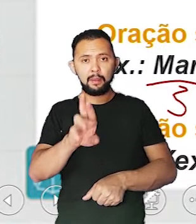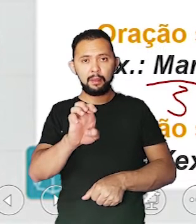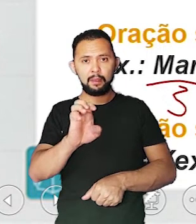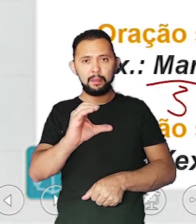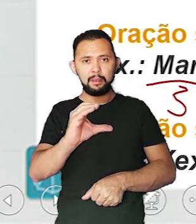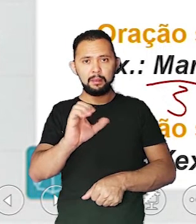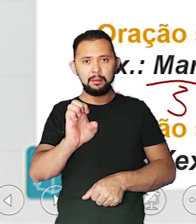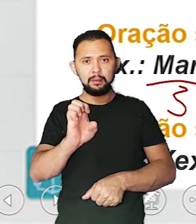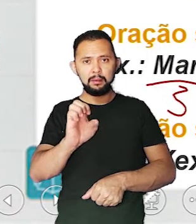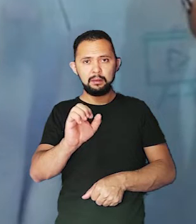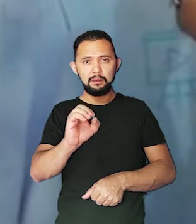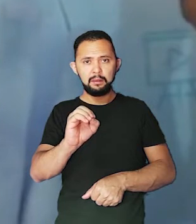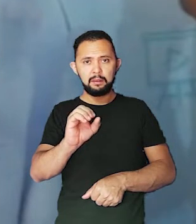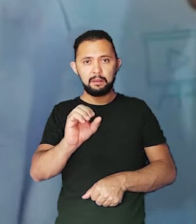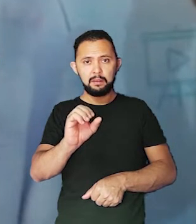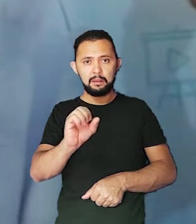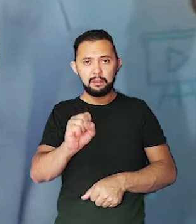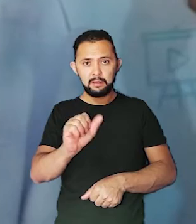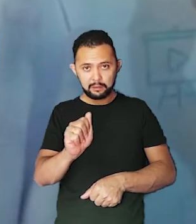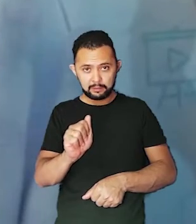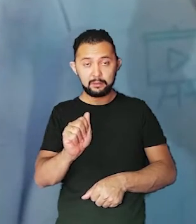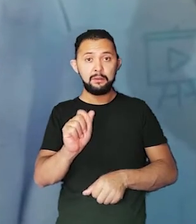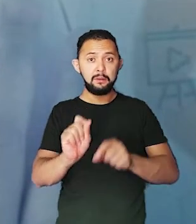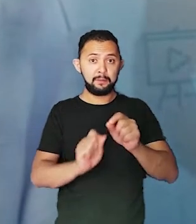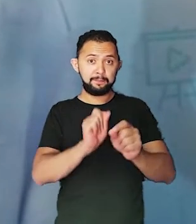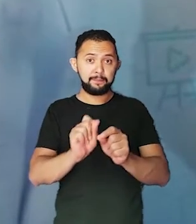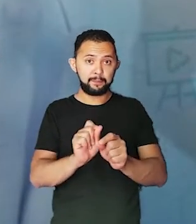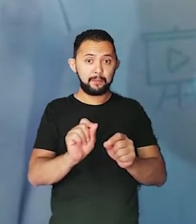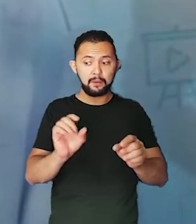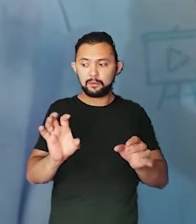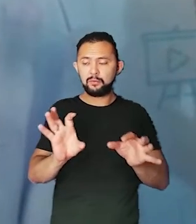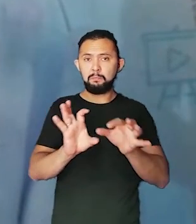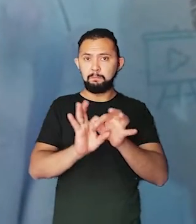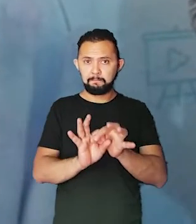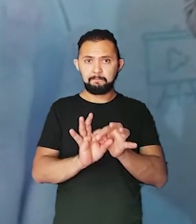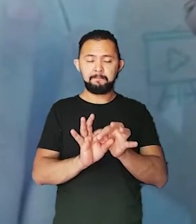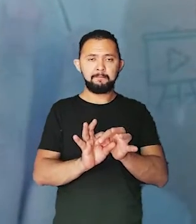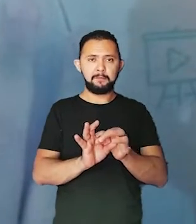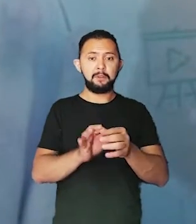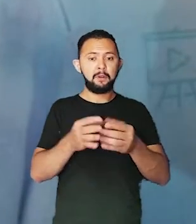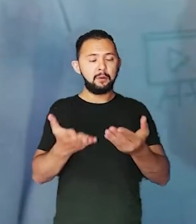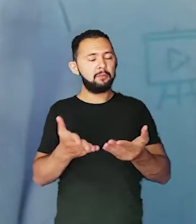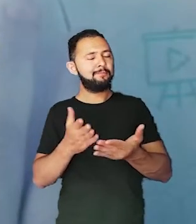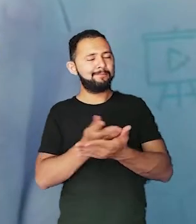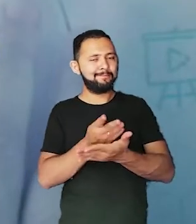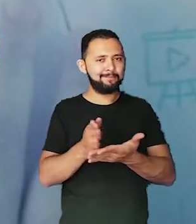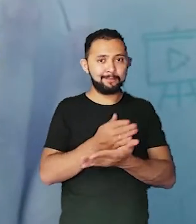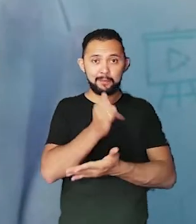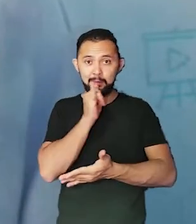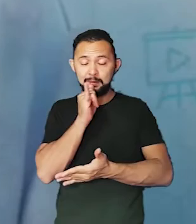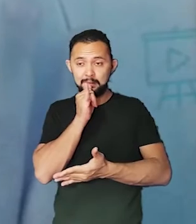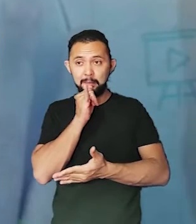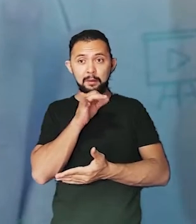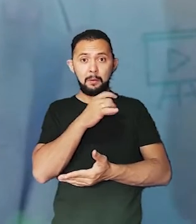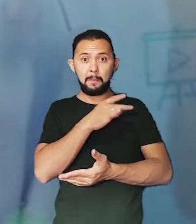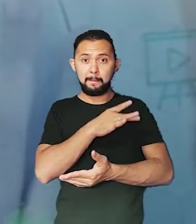Dá medo mesmo. Olha só, você está fazendo as coisas não muito certas no trabalho e aí fica com aquele medo, né? Fica com aquele receio, né? Receio de alguma